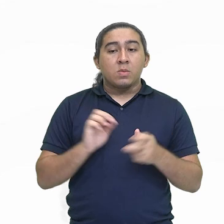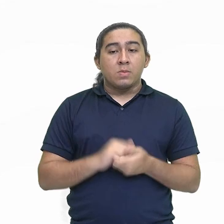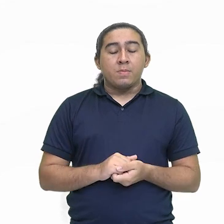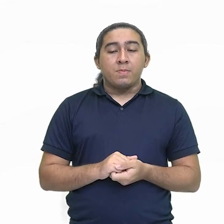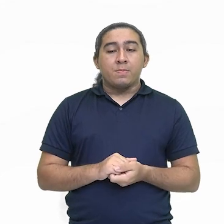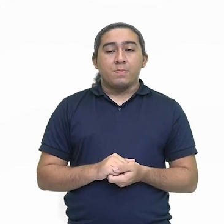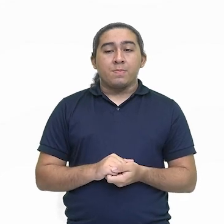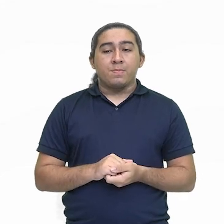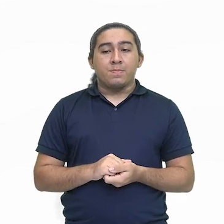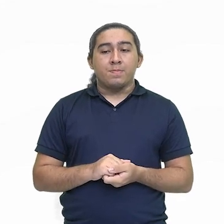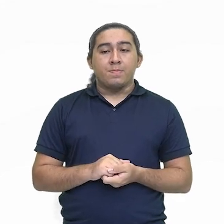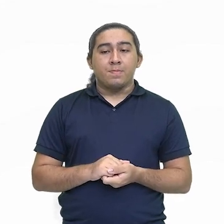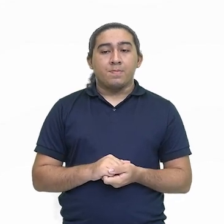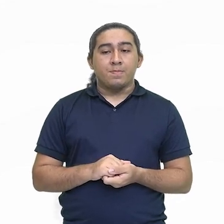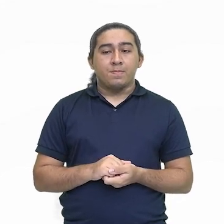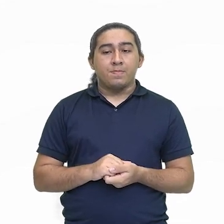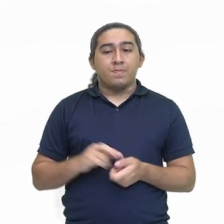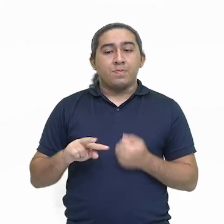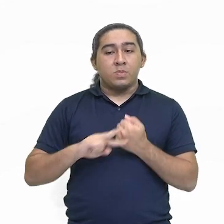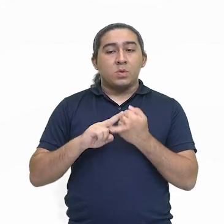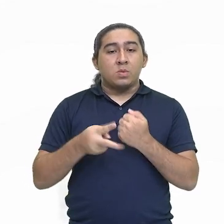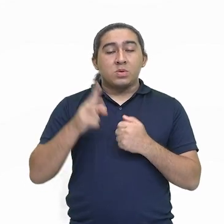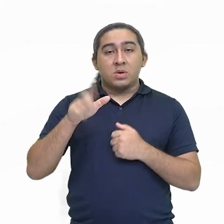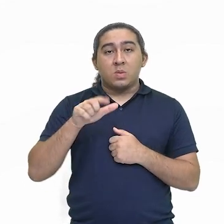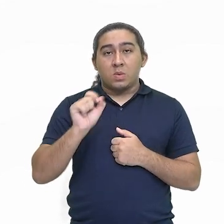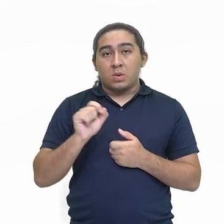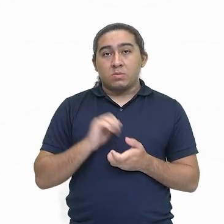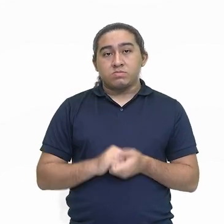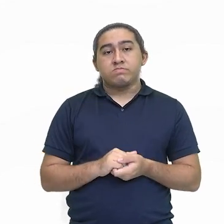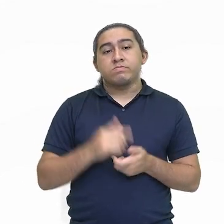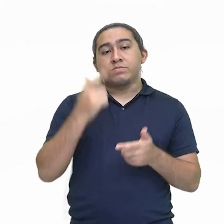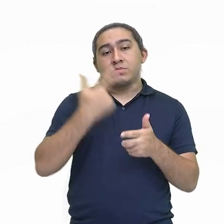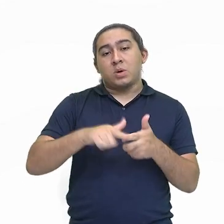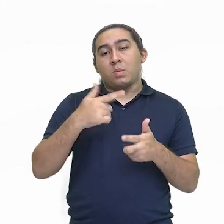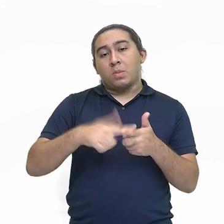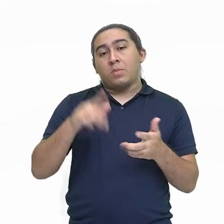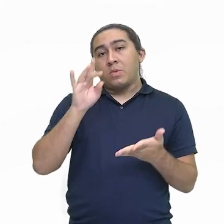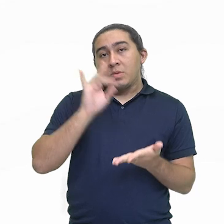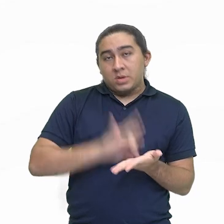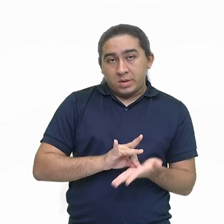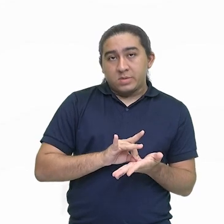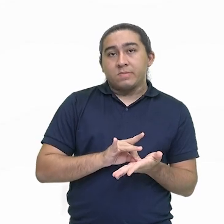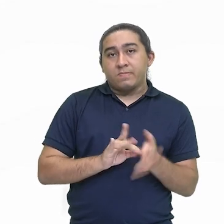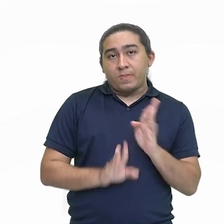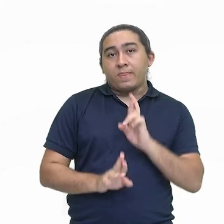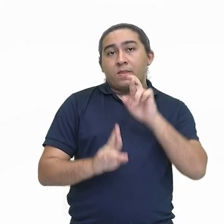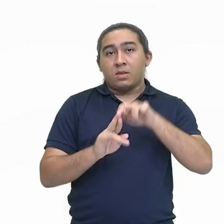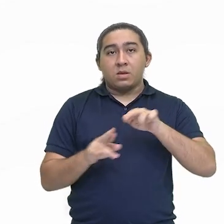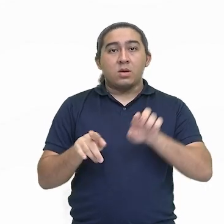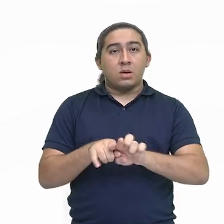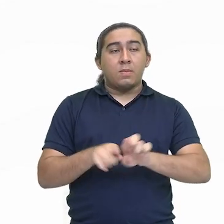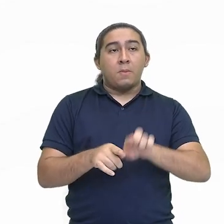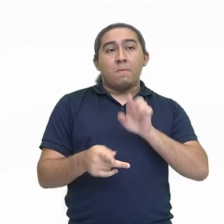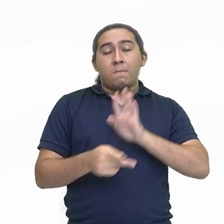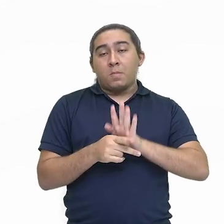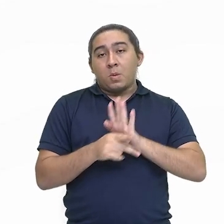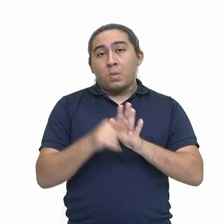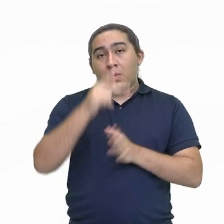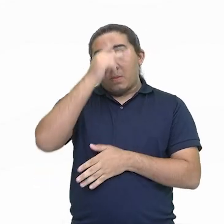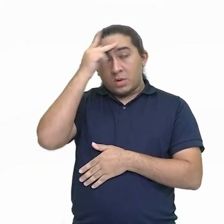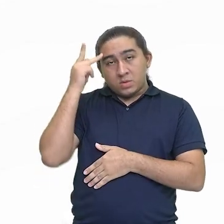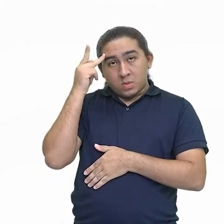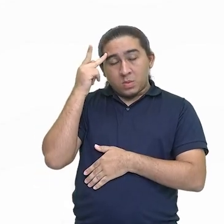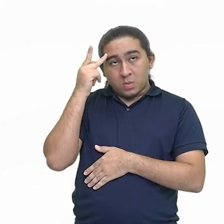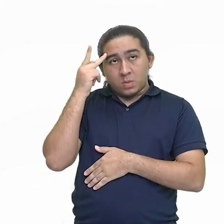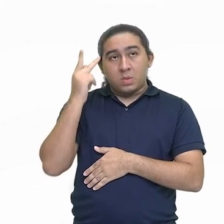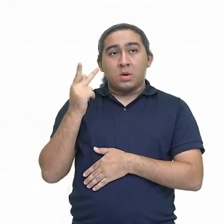acaba se tornando, né, um grande problema, uma grande questão também, tanto para os imigrantes,